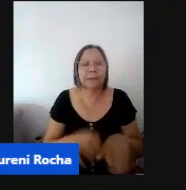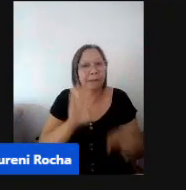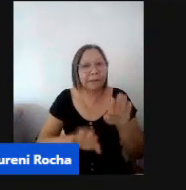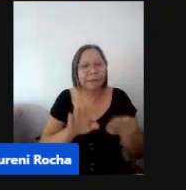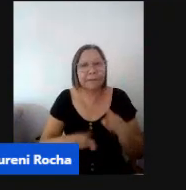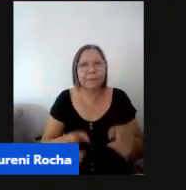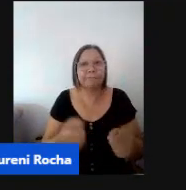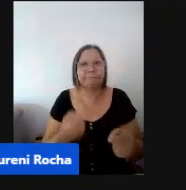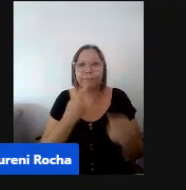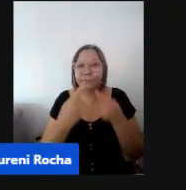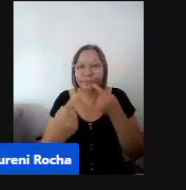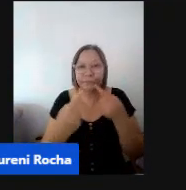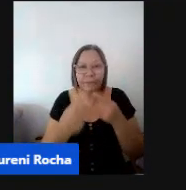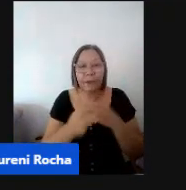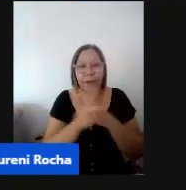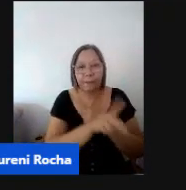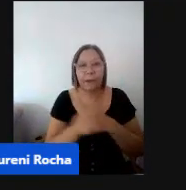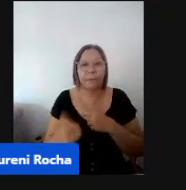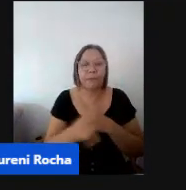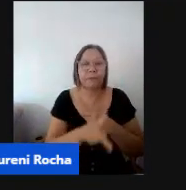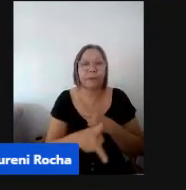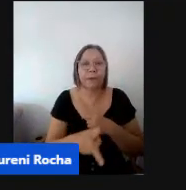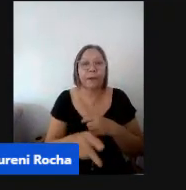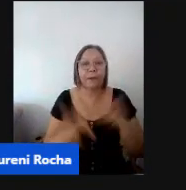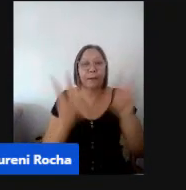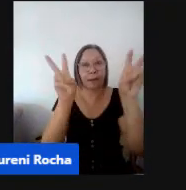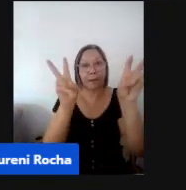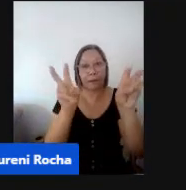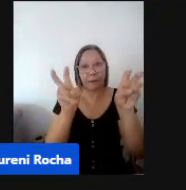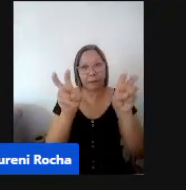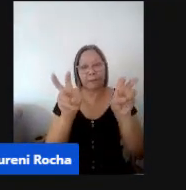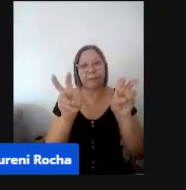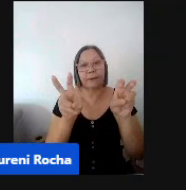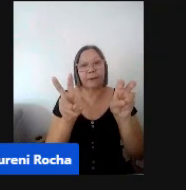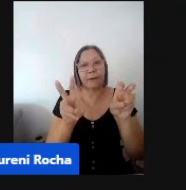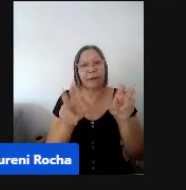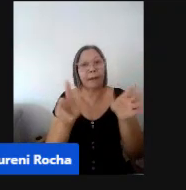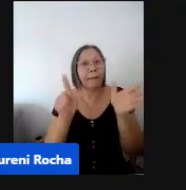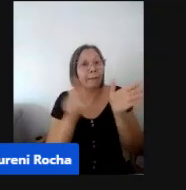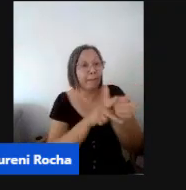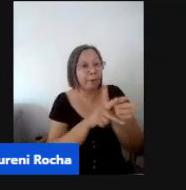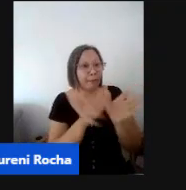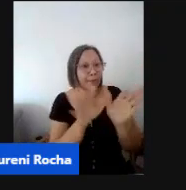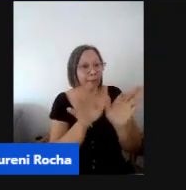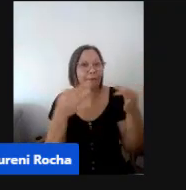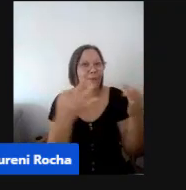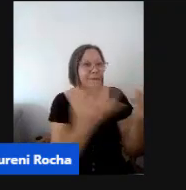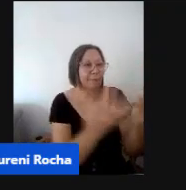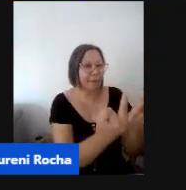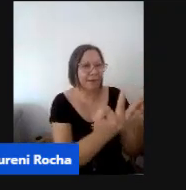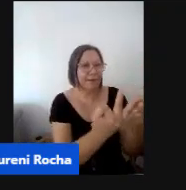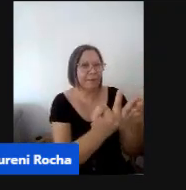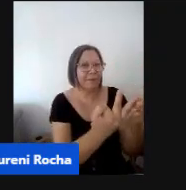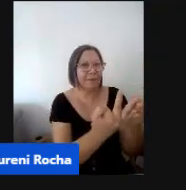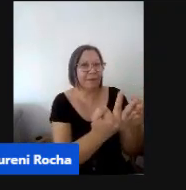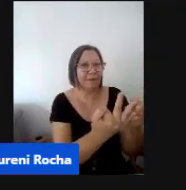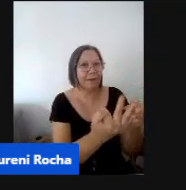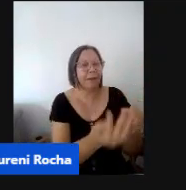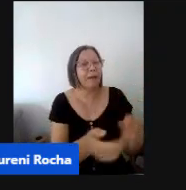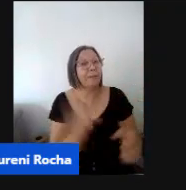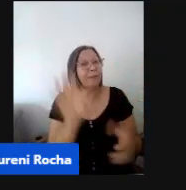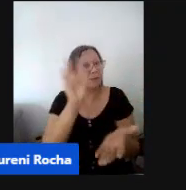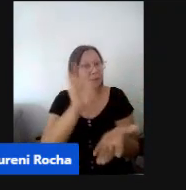aula é dizer que isso é um assunto da família. E, na verdade, é preciso ter uma